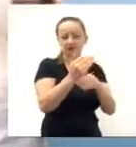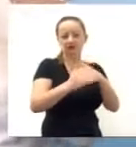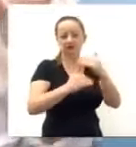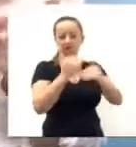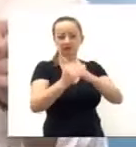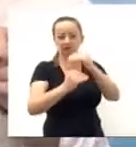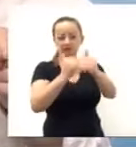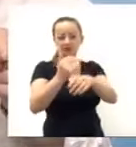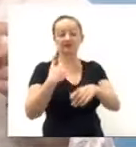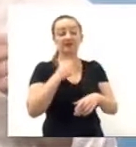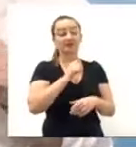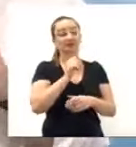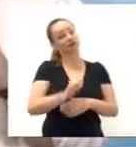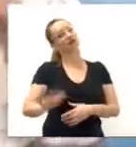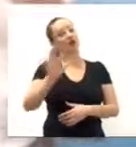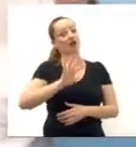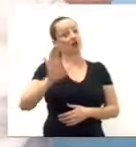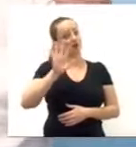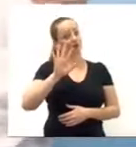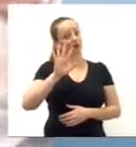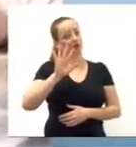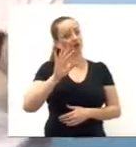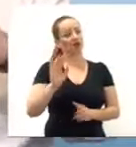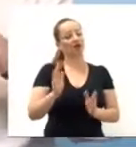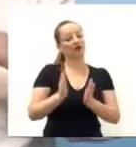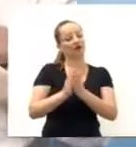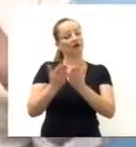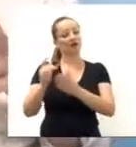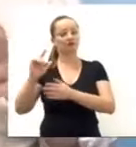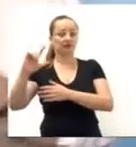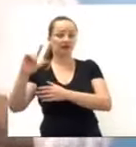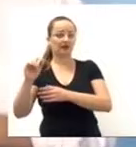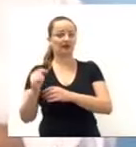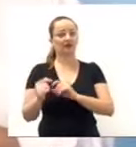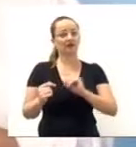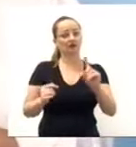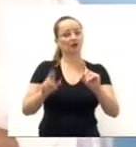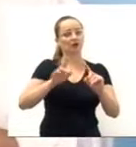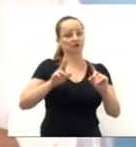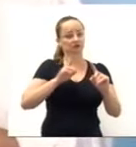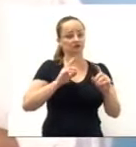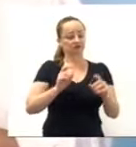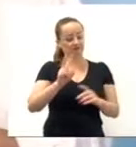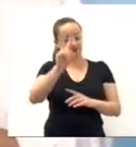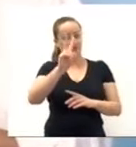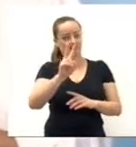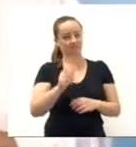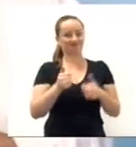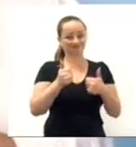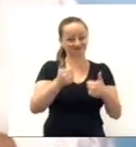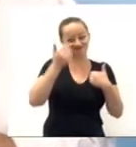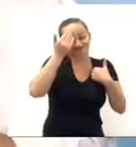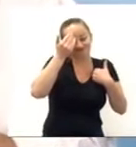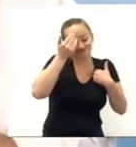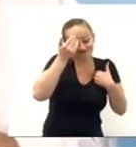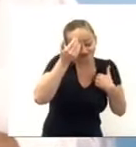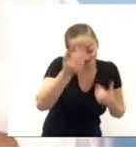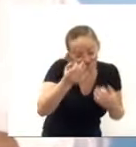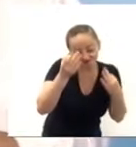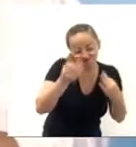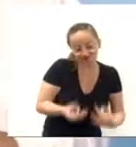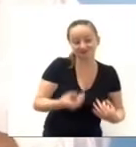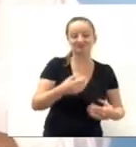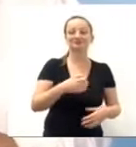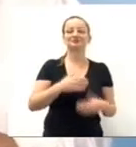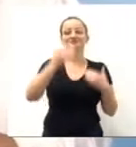ali ele fala no genérico, né? O lado L e tal. Aqui eu usei um valor. Pessoal, agradeço de coração,